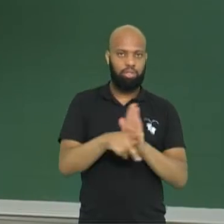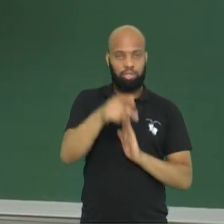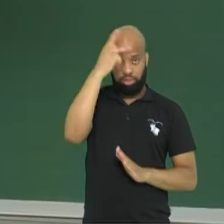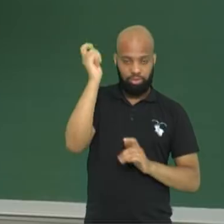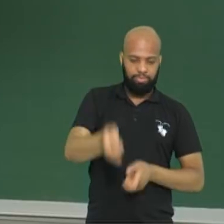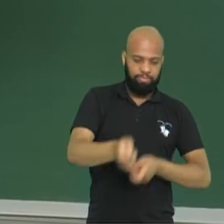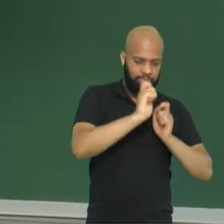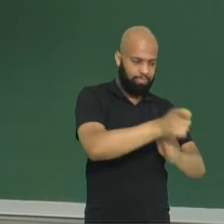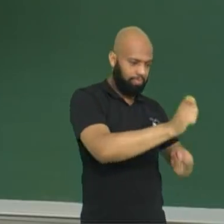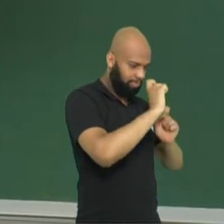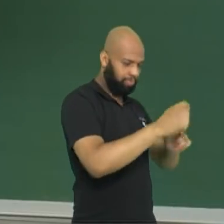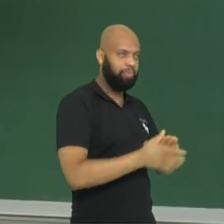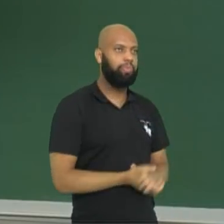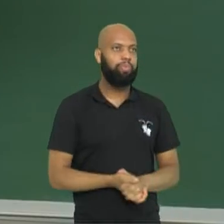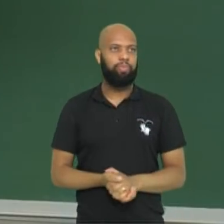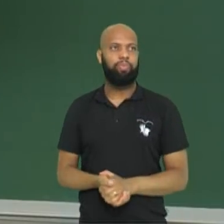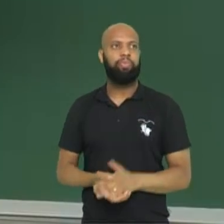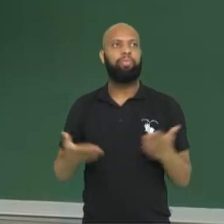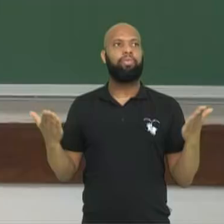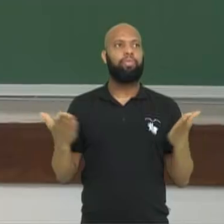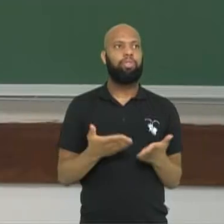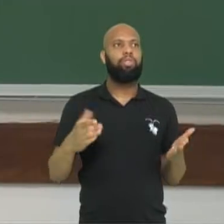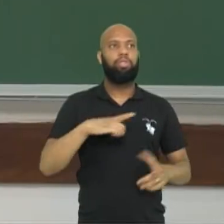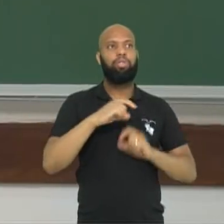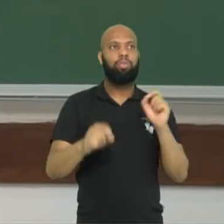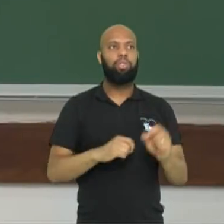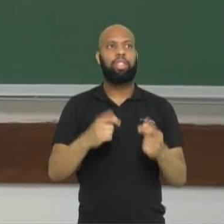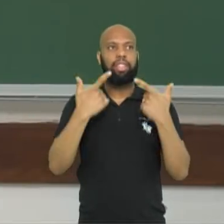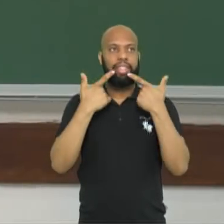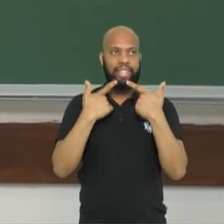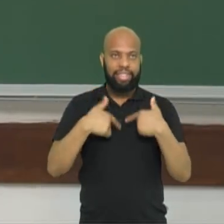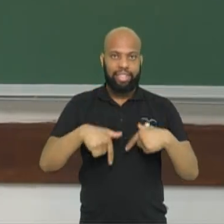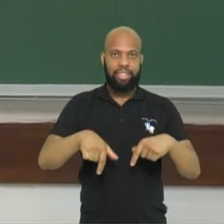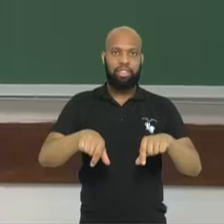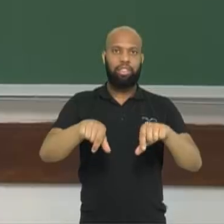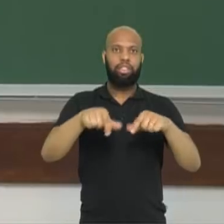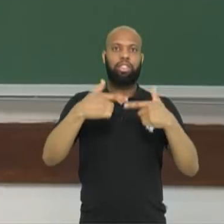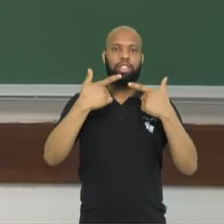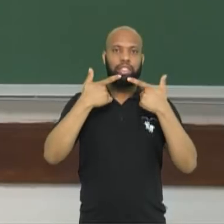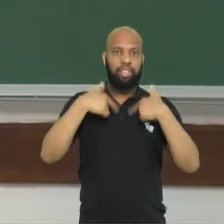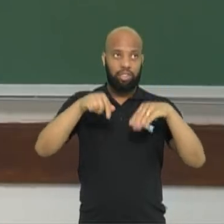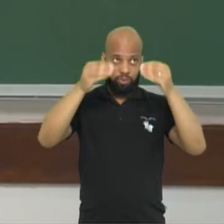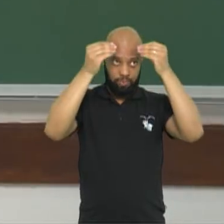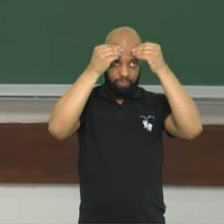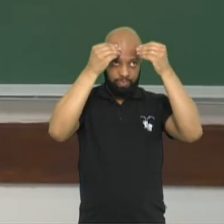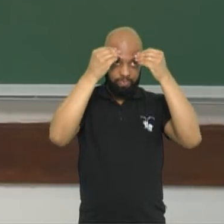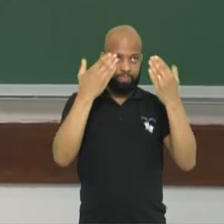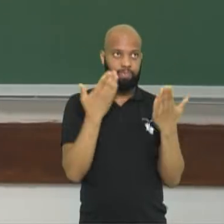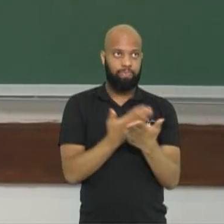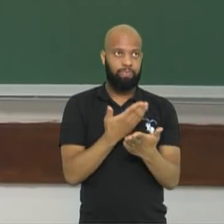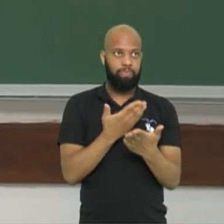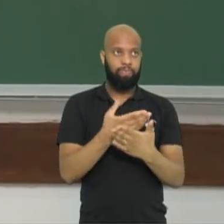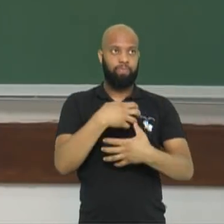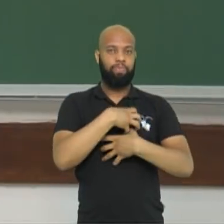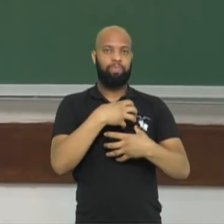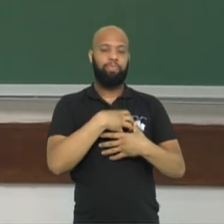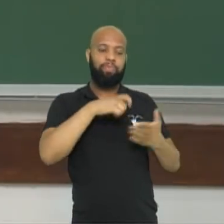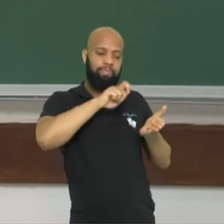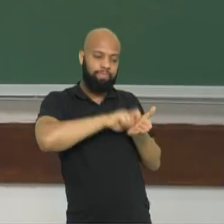bem. E agora vamos falar um pouquinho, né, sobre essa questão de textos